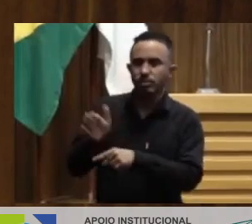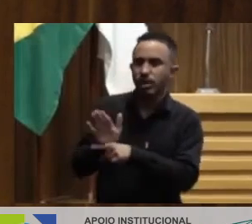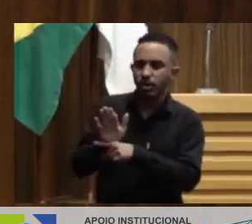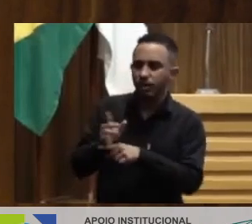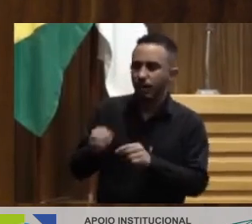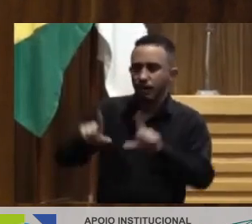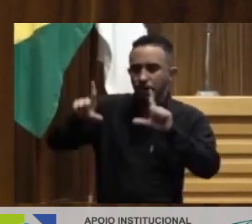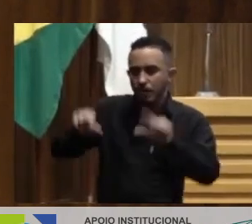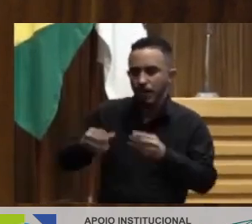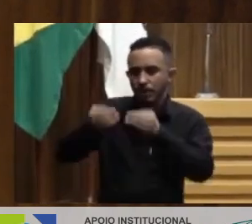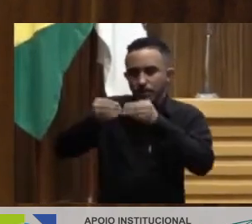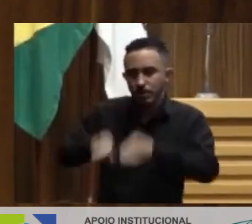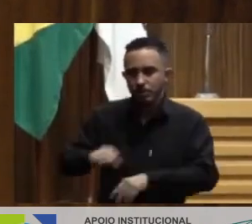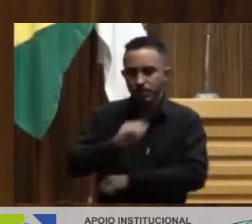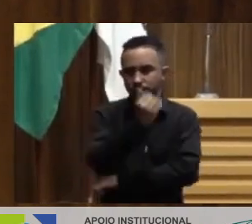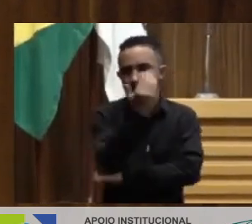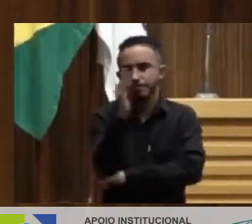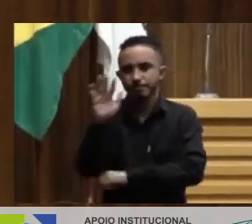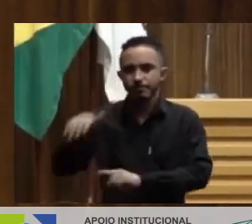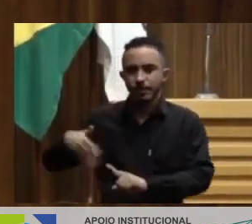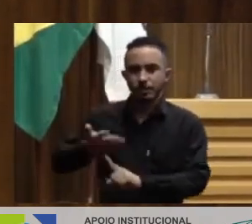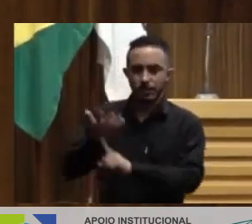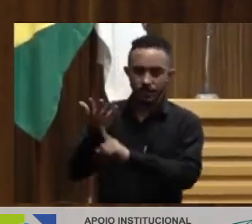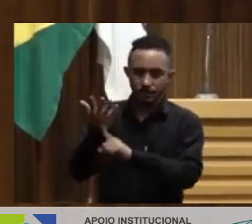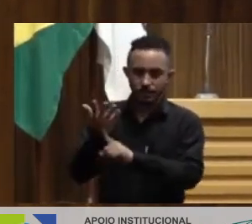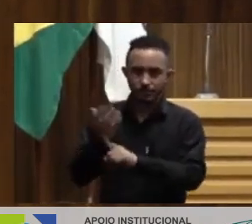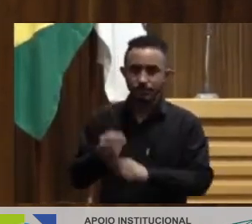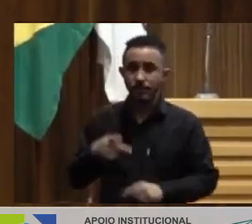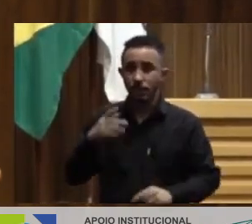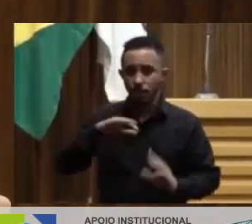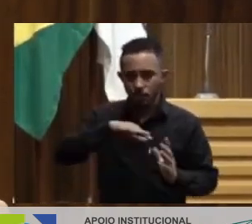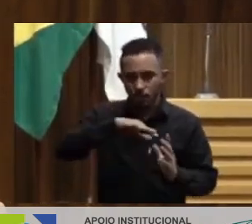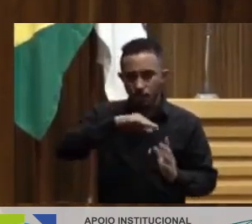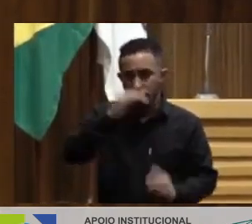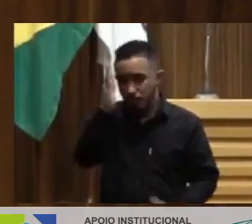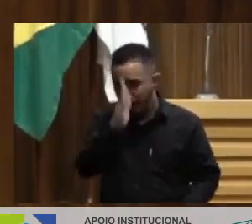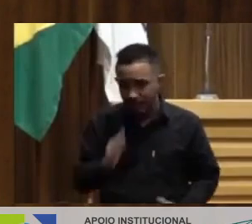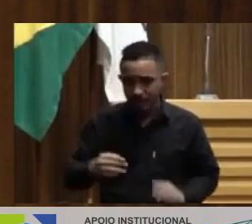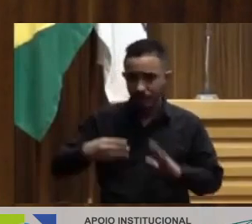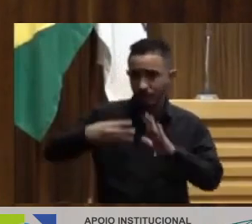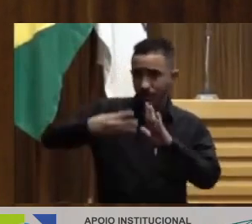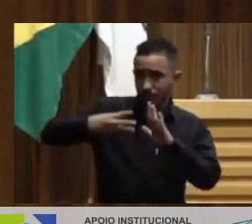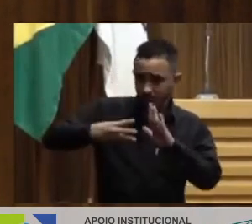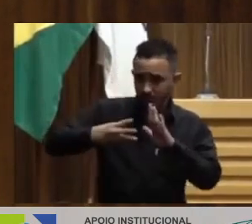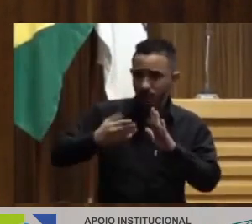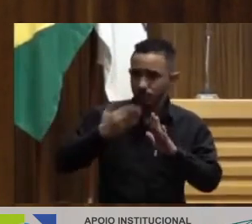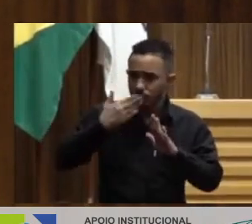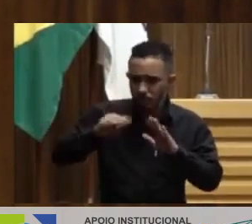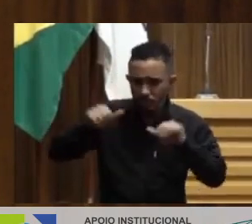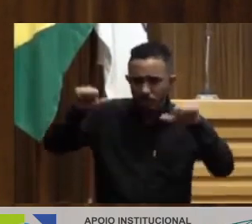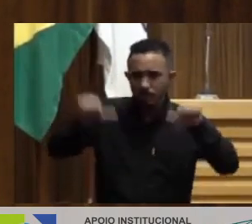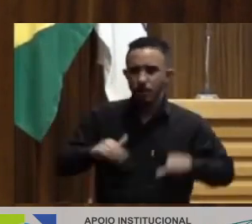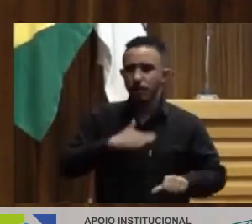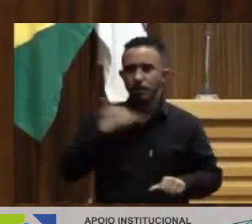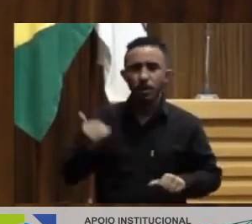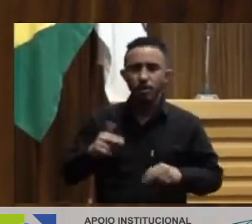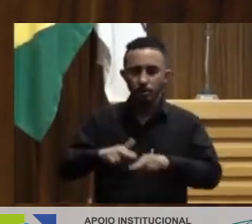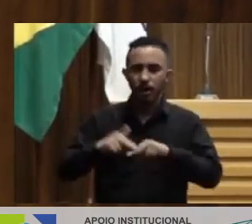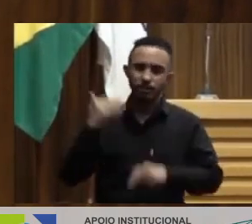ambiente. A terceira causa de morte no Brasil é pulmonar, é respiratória.